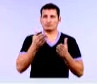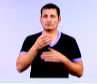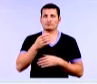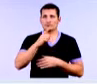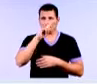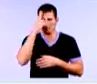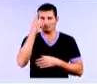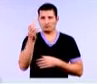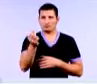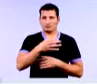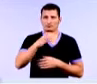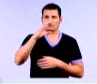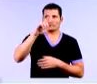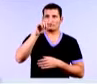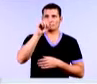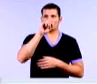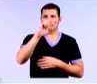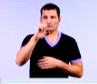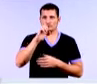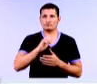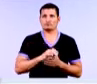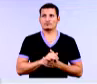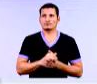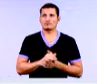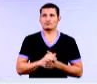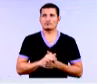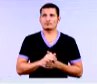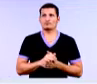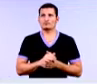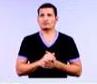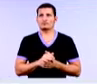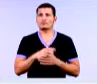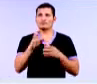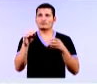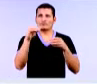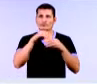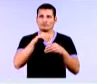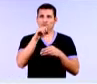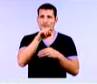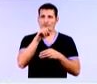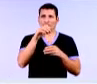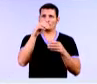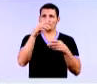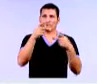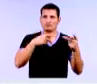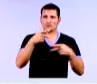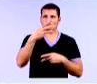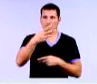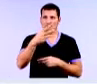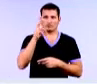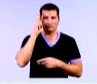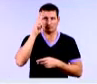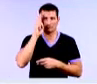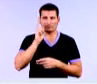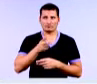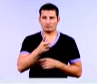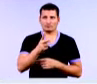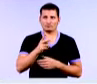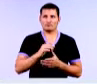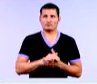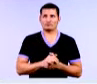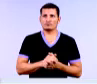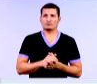new class. Olha só, eu vou vincular essa classe ao projeto 3. Lembrem sempre,